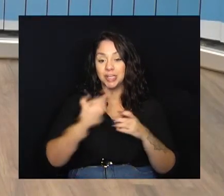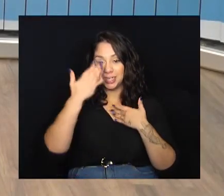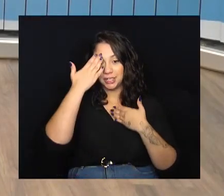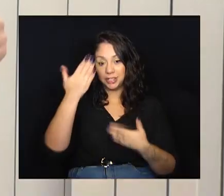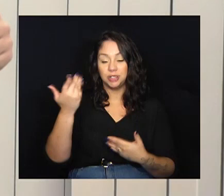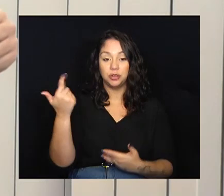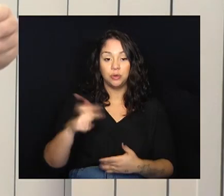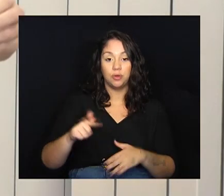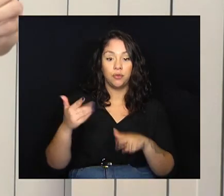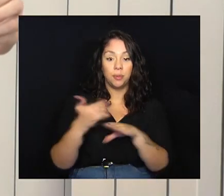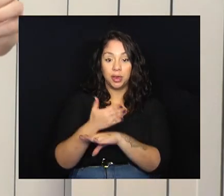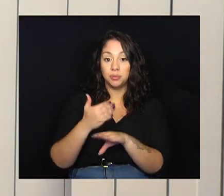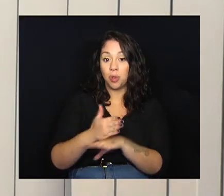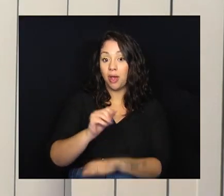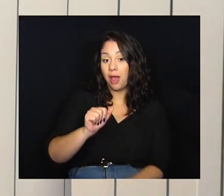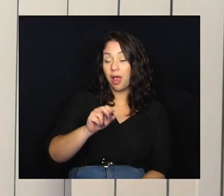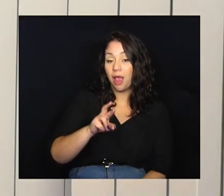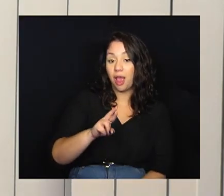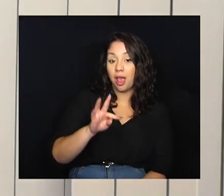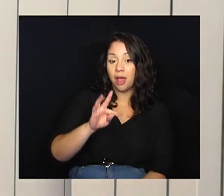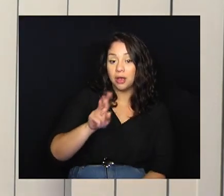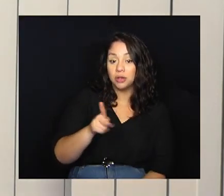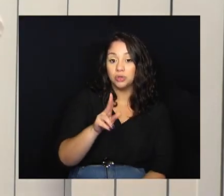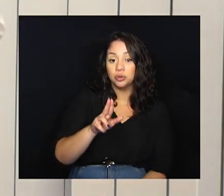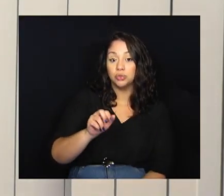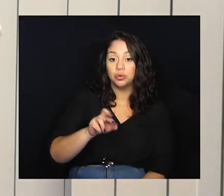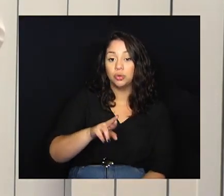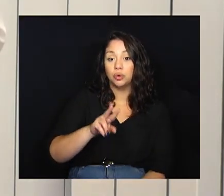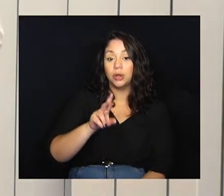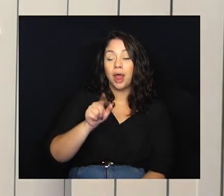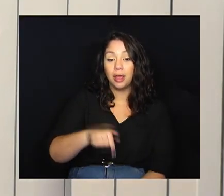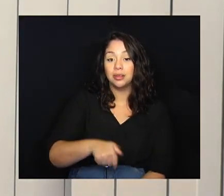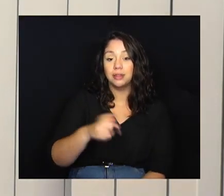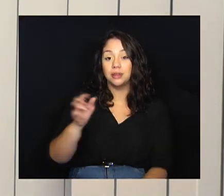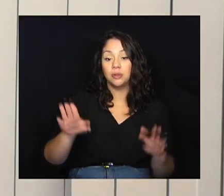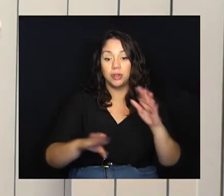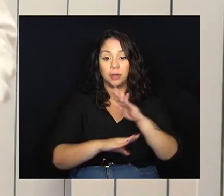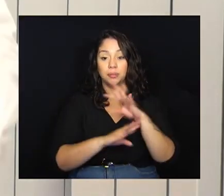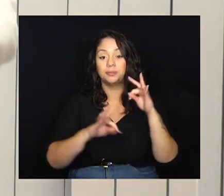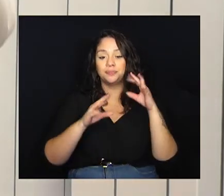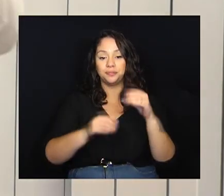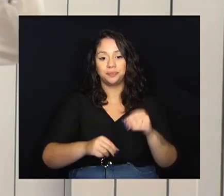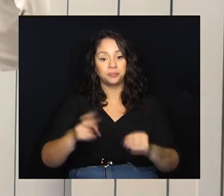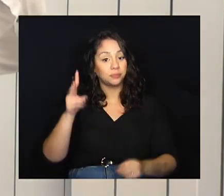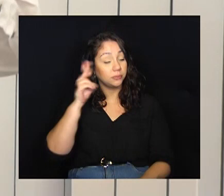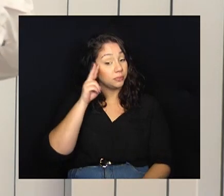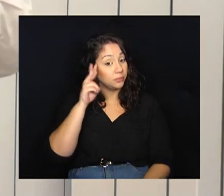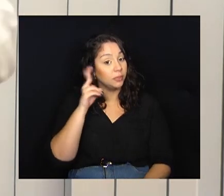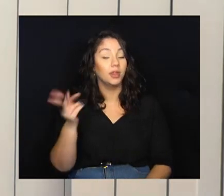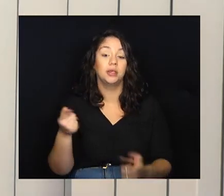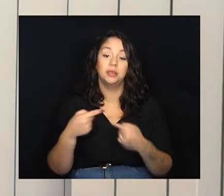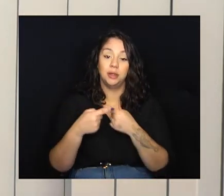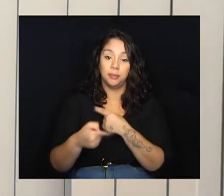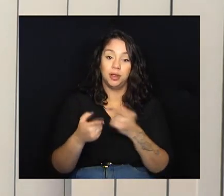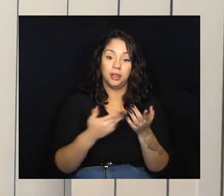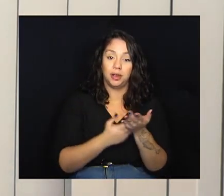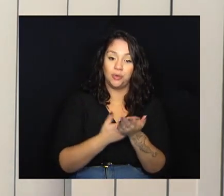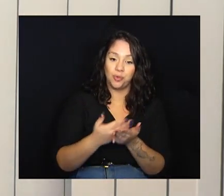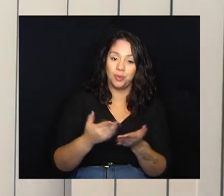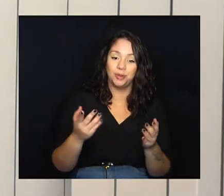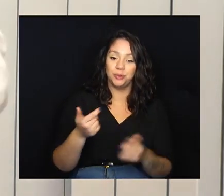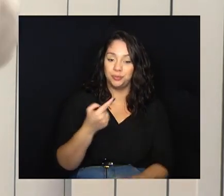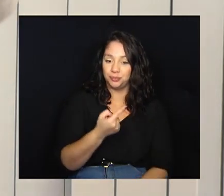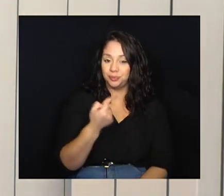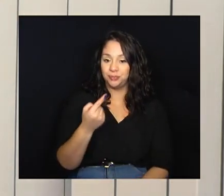a participação do Arthur ao vivo aqui no nosso Câmara Total nesta segunda-feira semana começando 11 horas